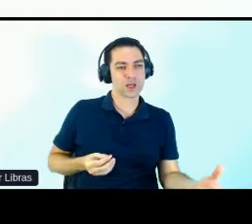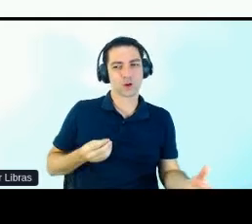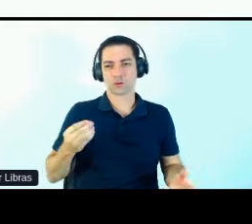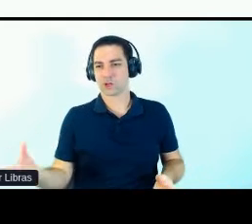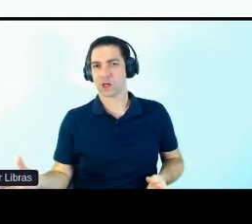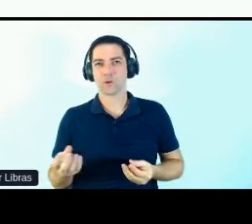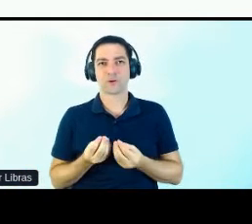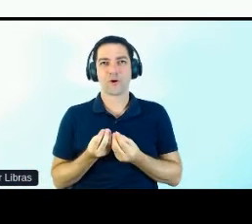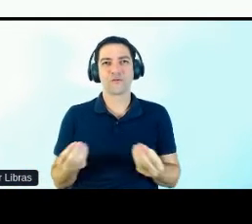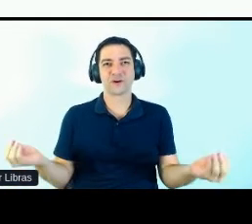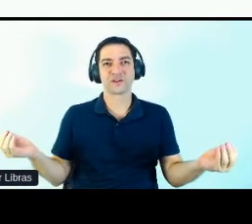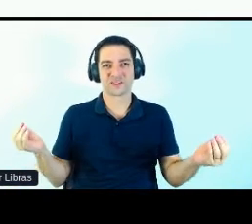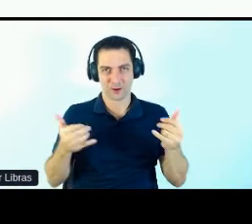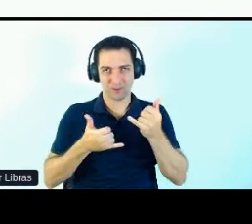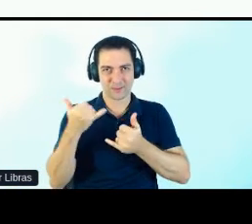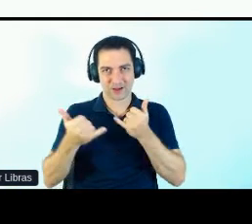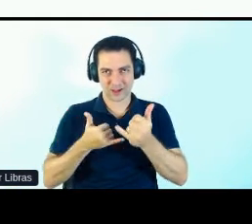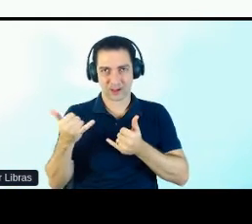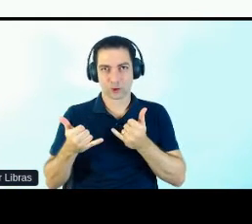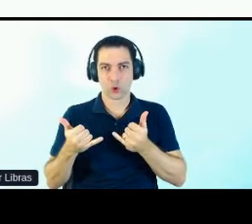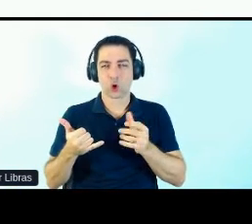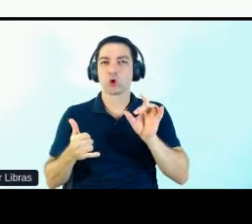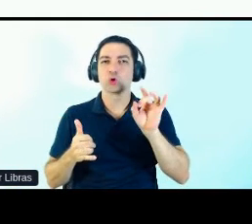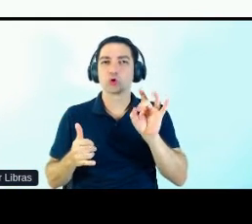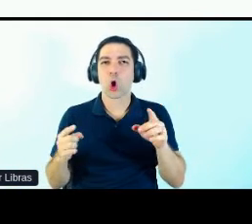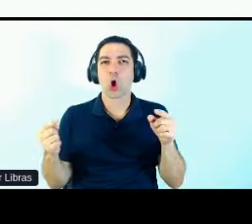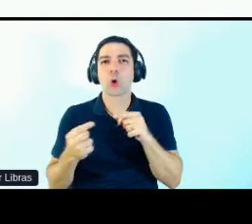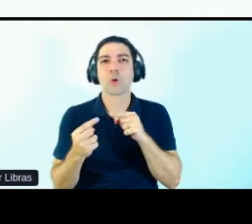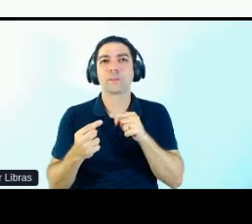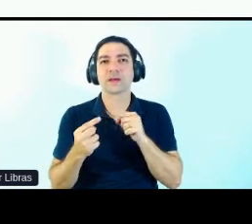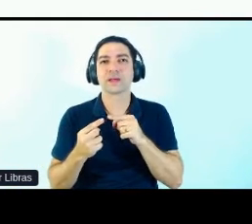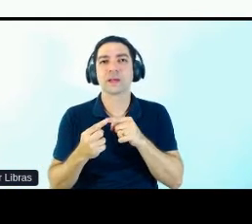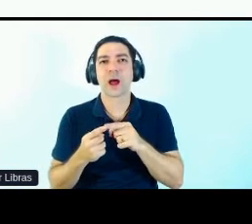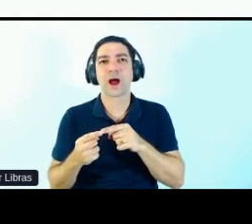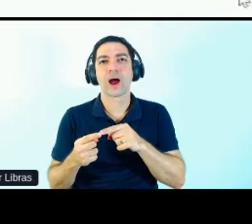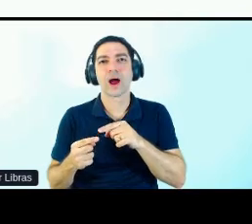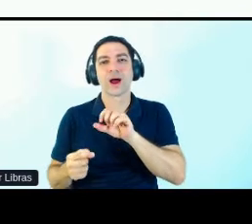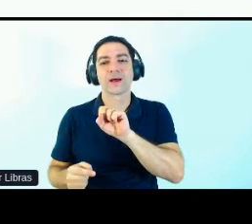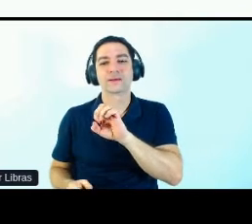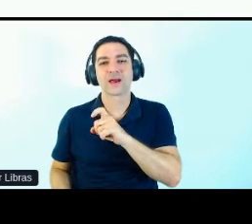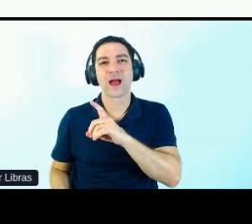nas habilidades que essas crianças poderiam exercer com esses brinquedos.